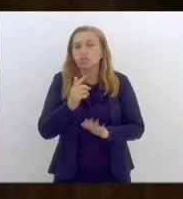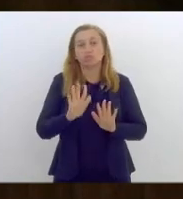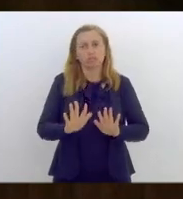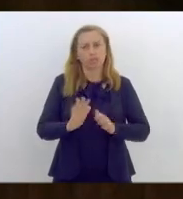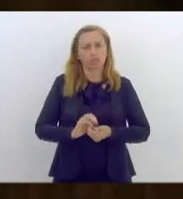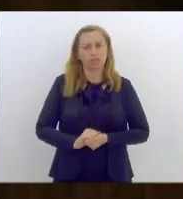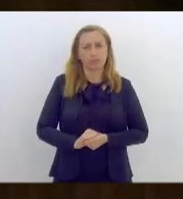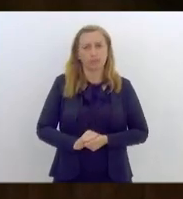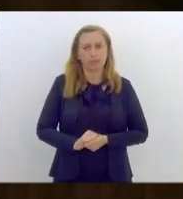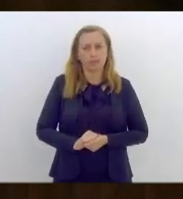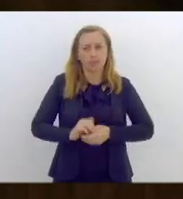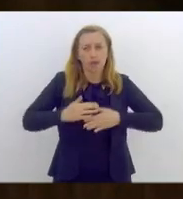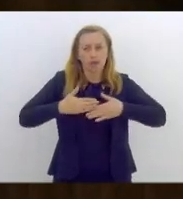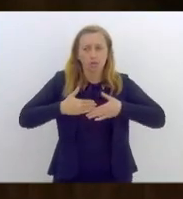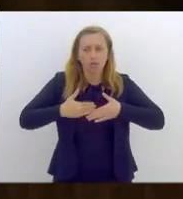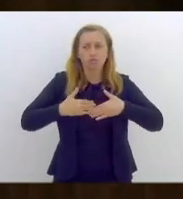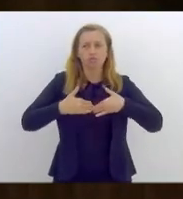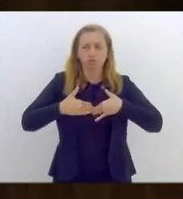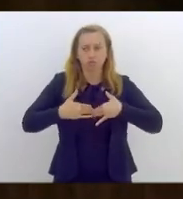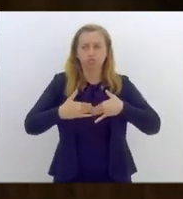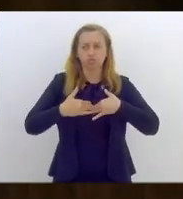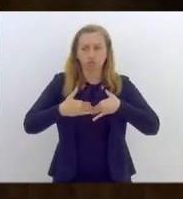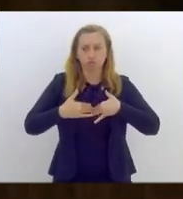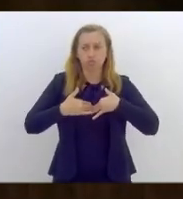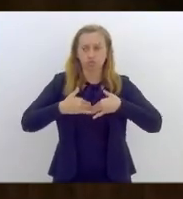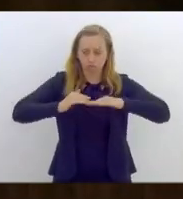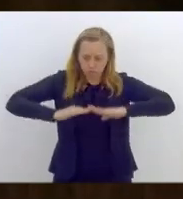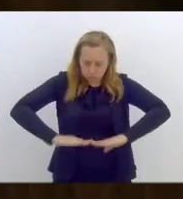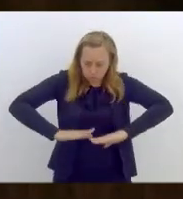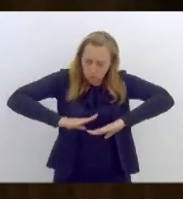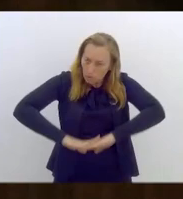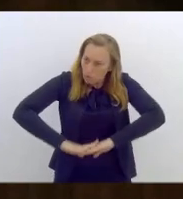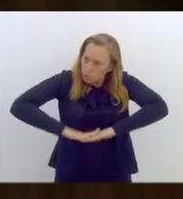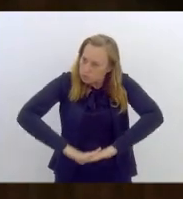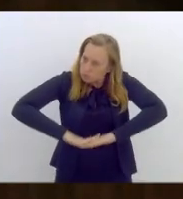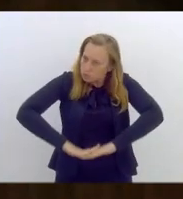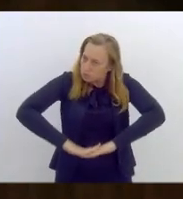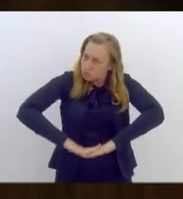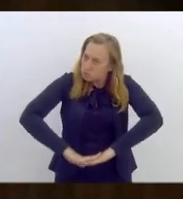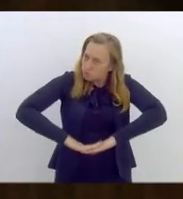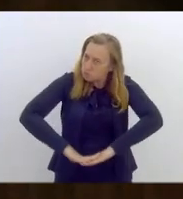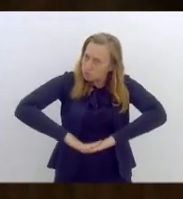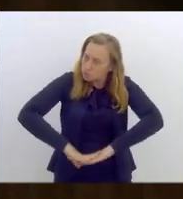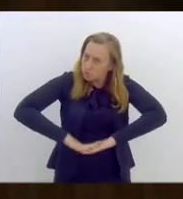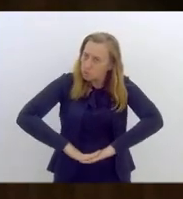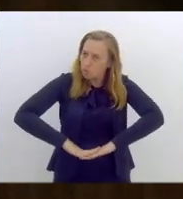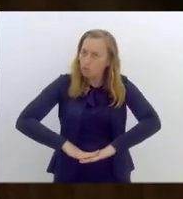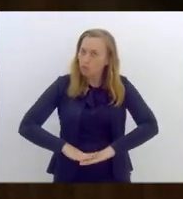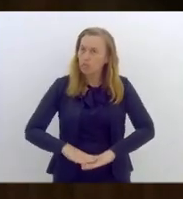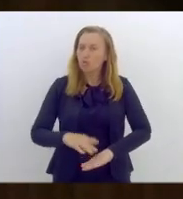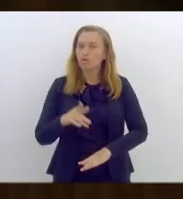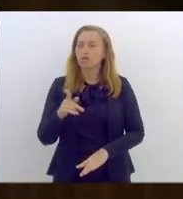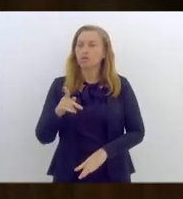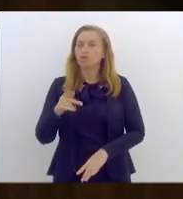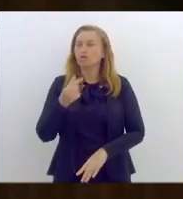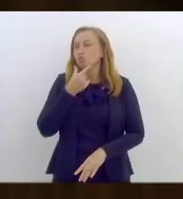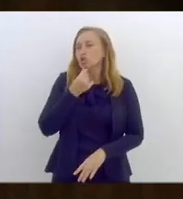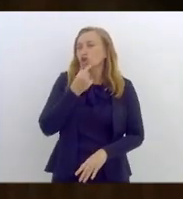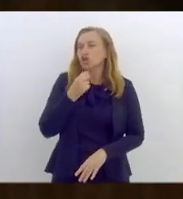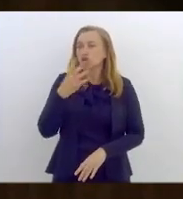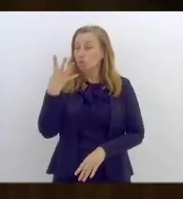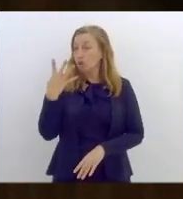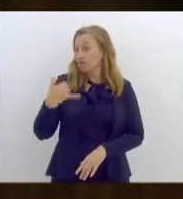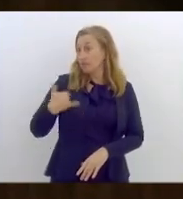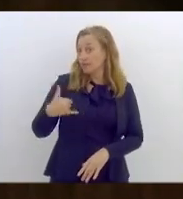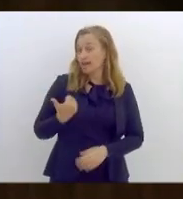seja 10 mil mais de 10 mil compressões no peito do menino de 4 anos